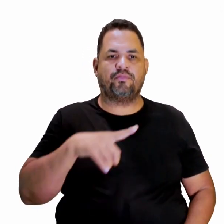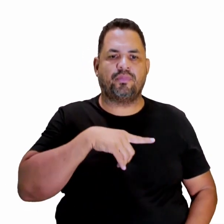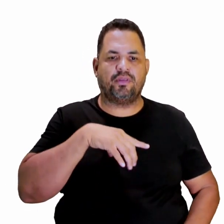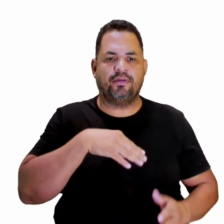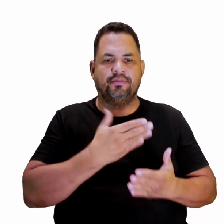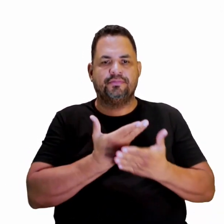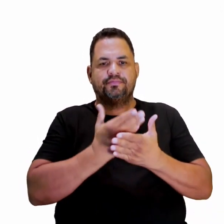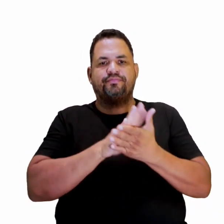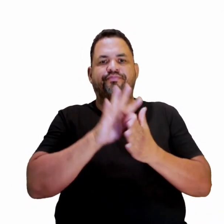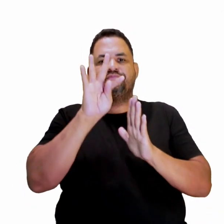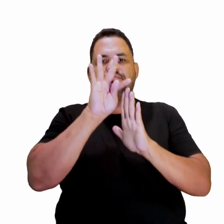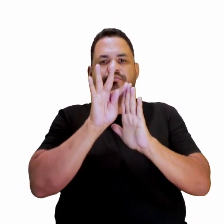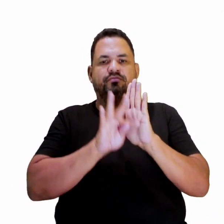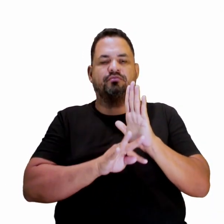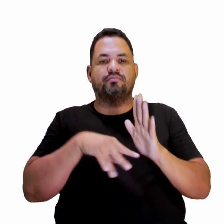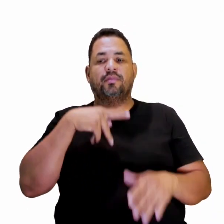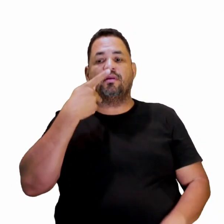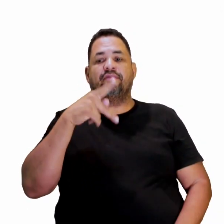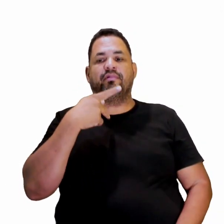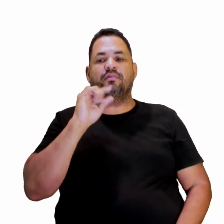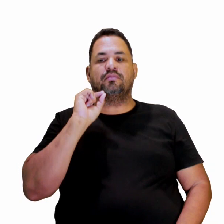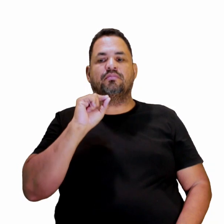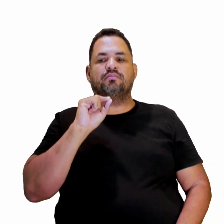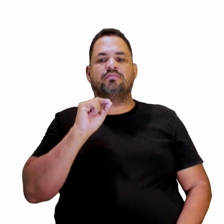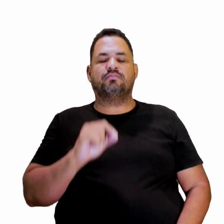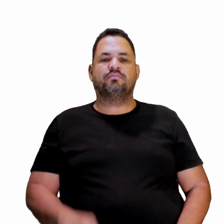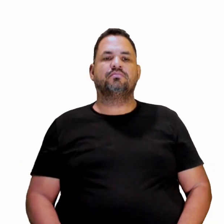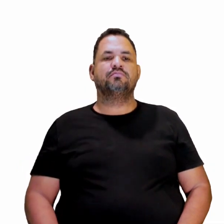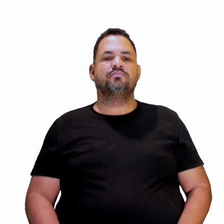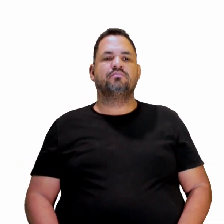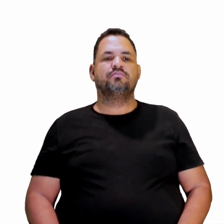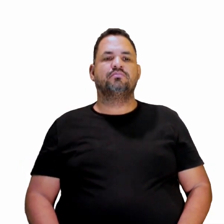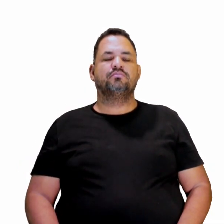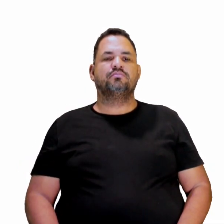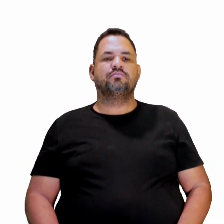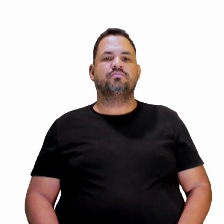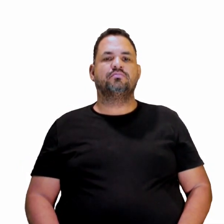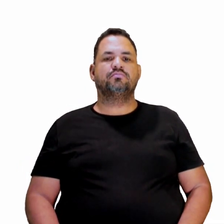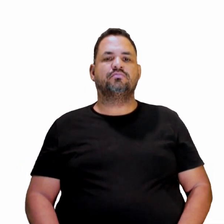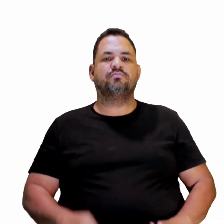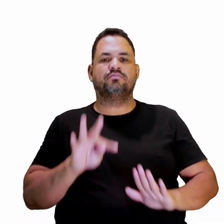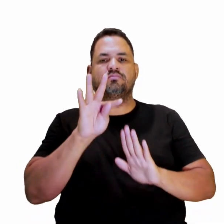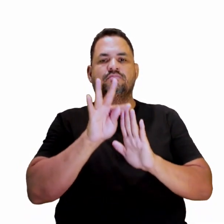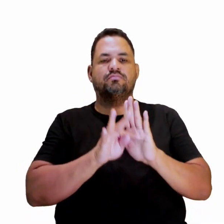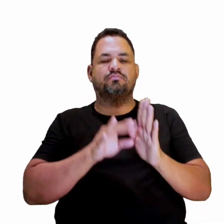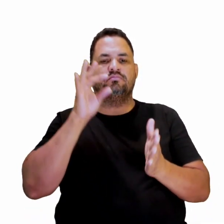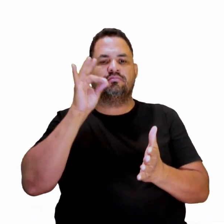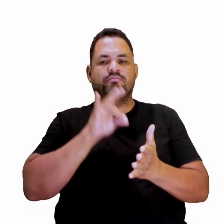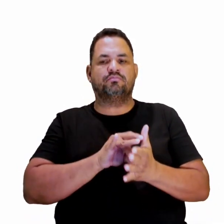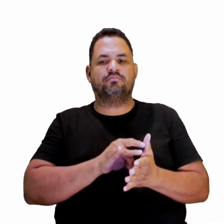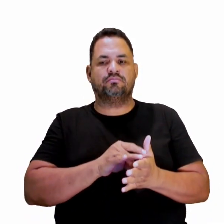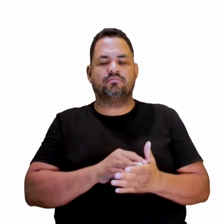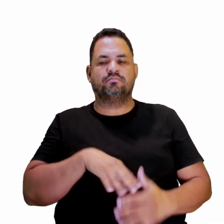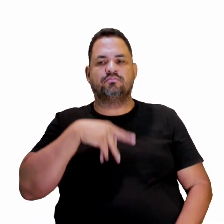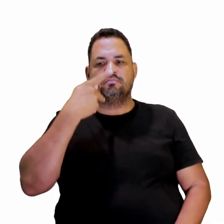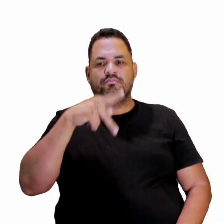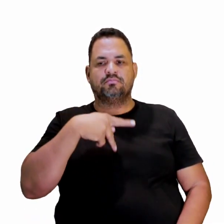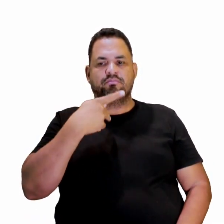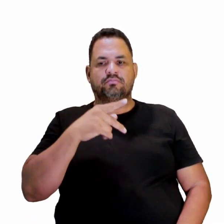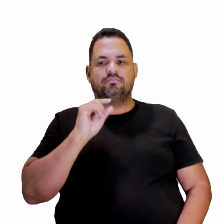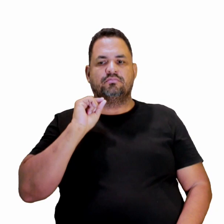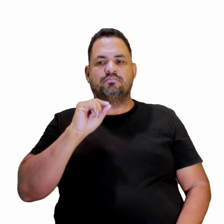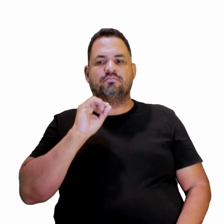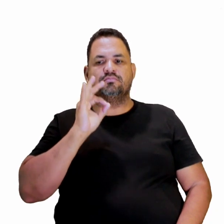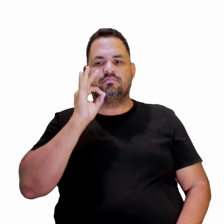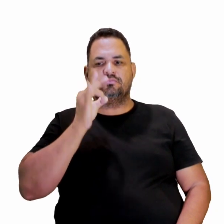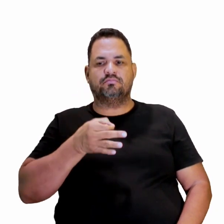de texto e ela diz o seguinte. Questão 1. Sobre o texto, é correto afirmar? O que